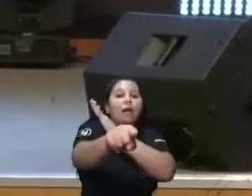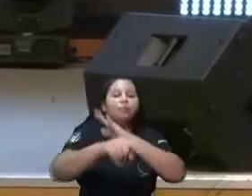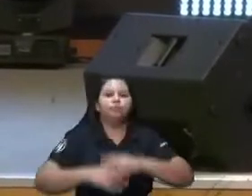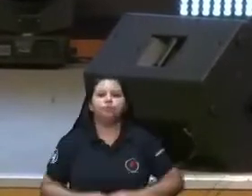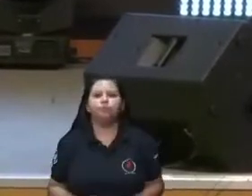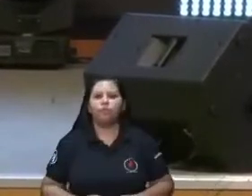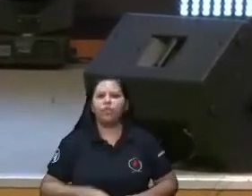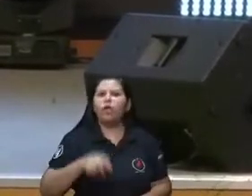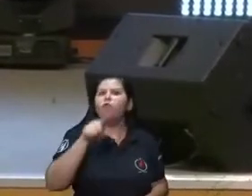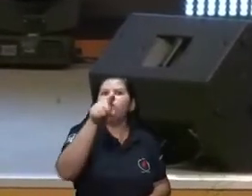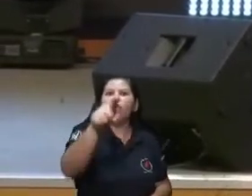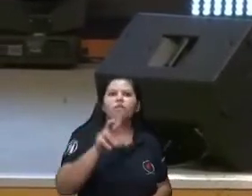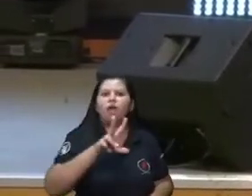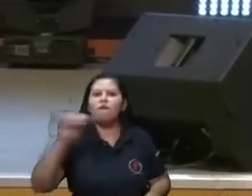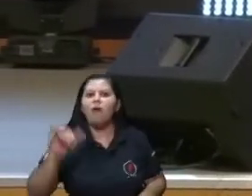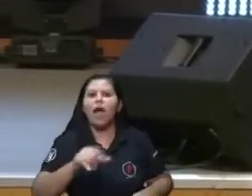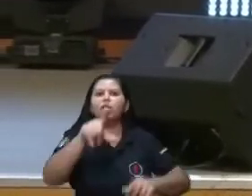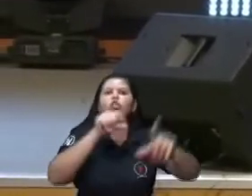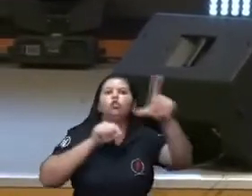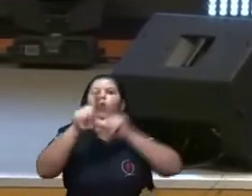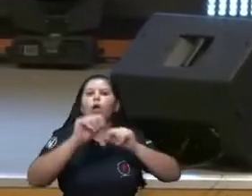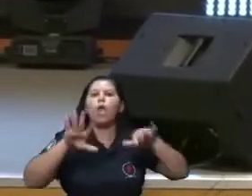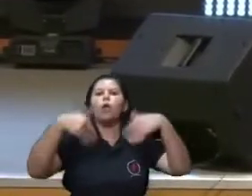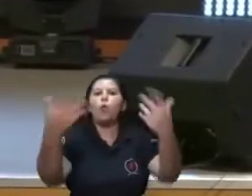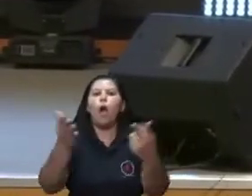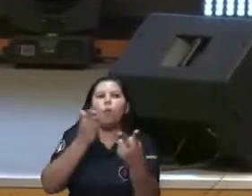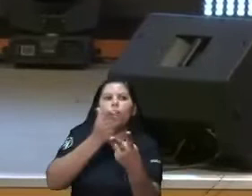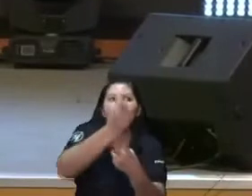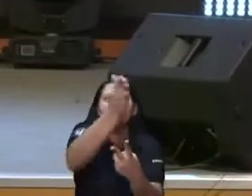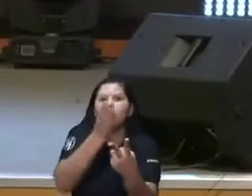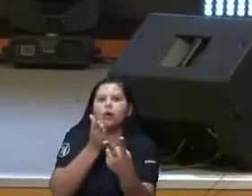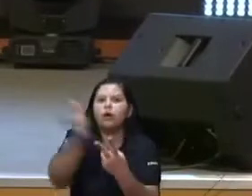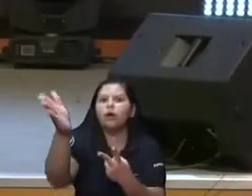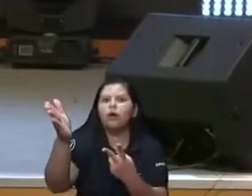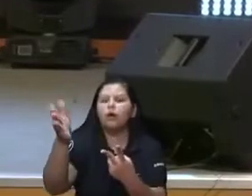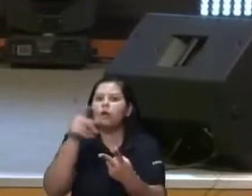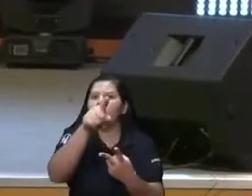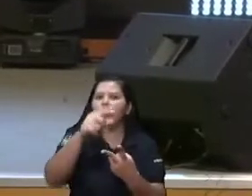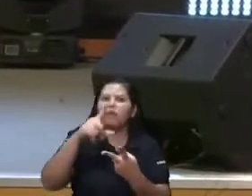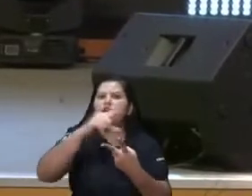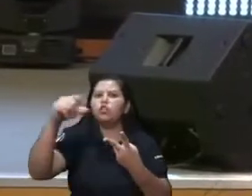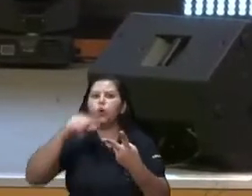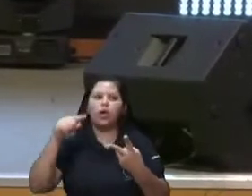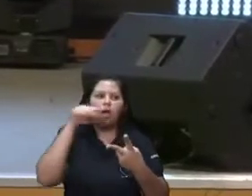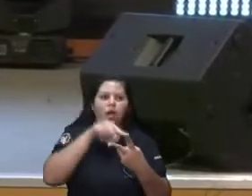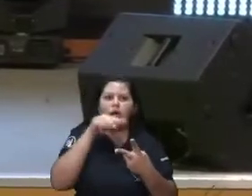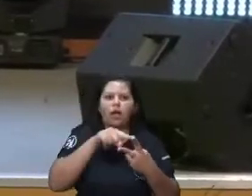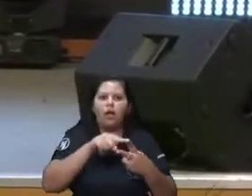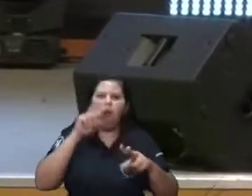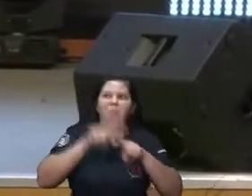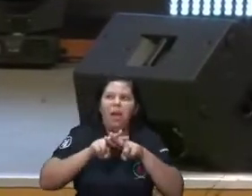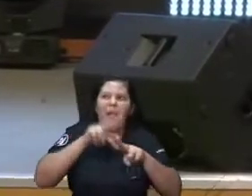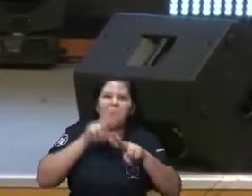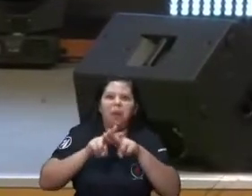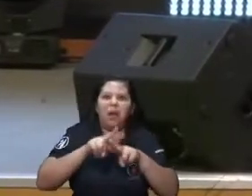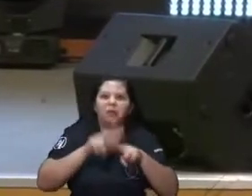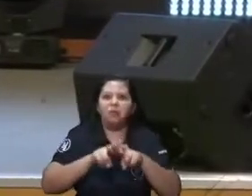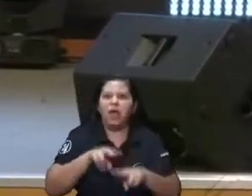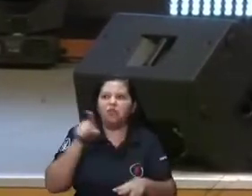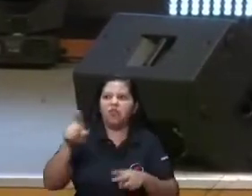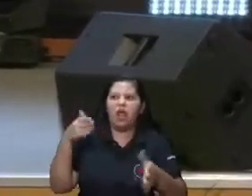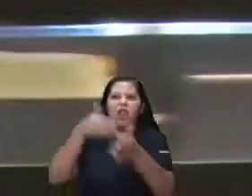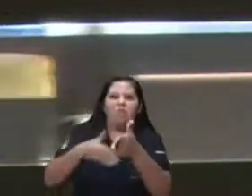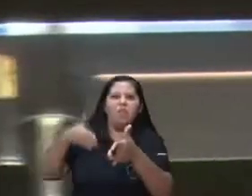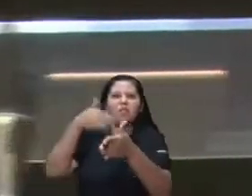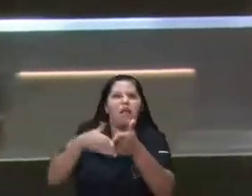vai determinar o teu futuro? A voz daquele que ainda te segura e diz: só vai até aqui,